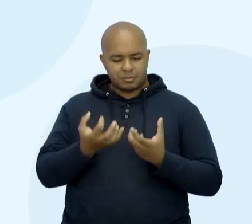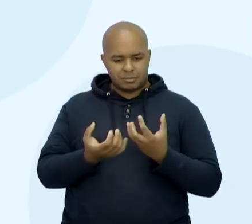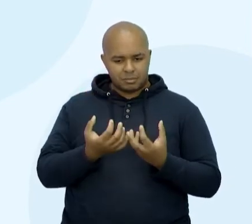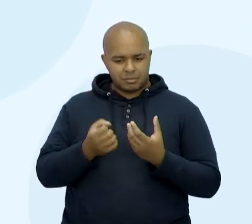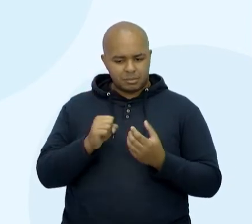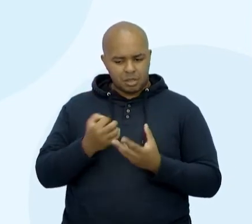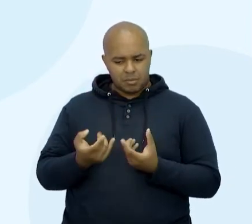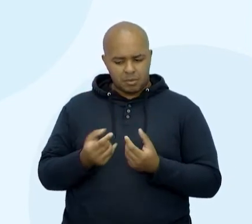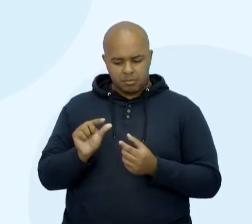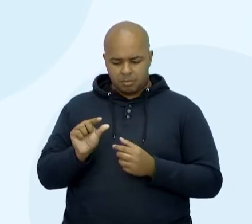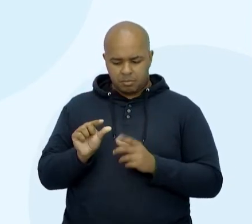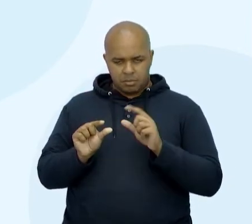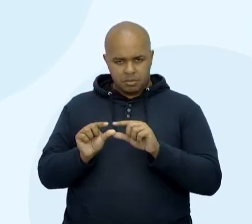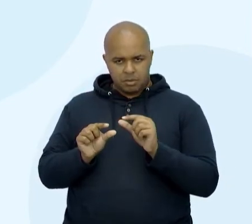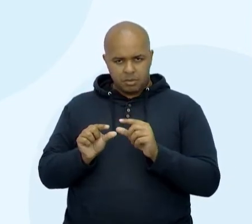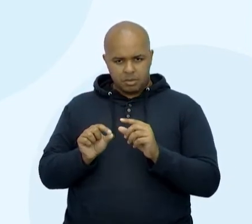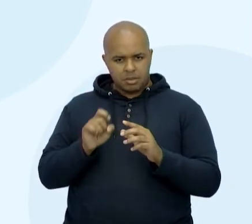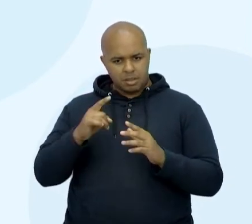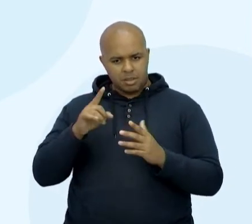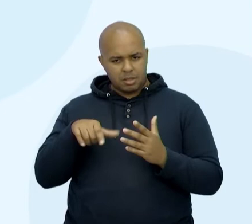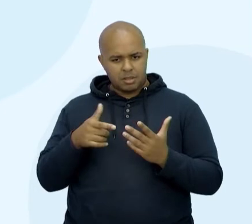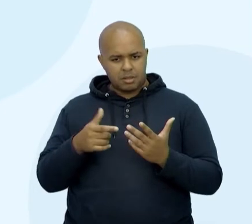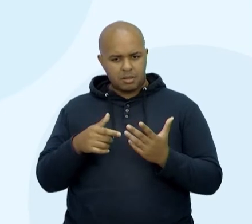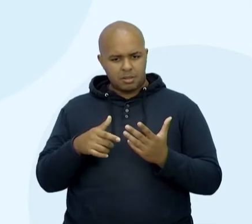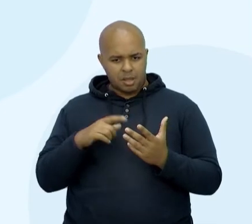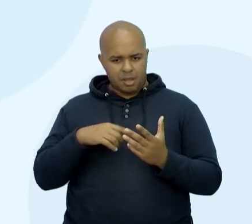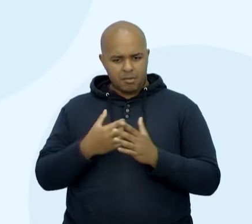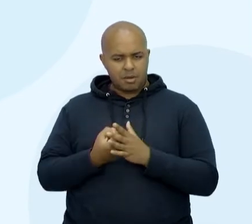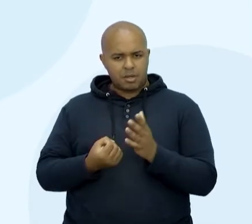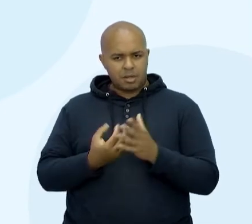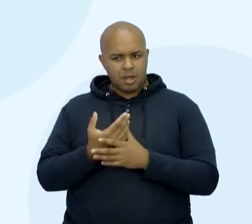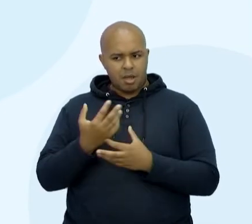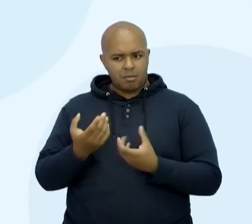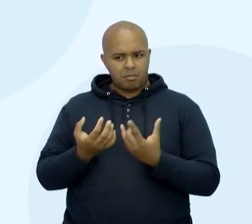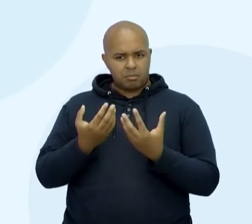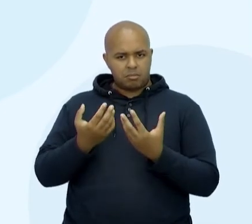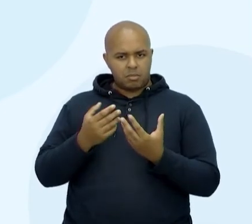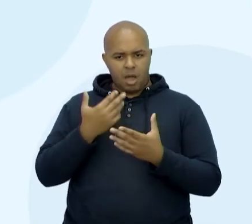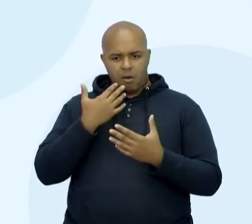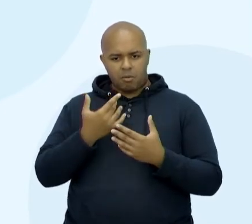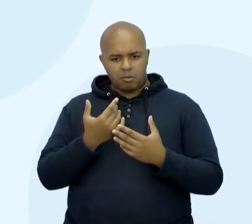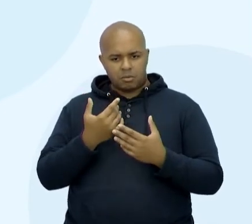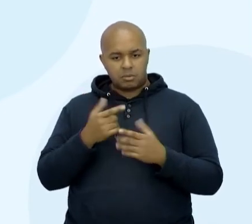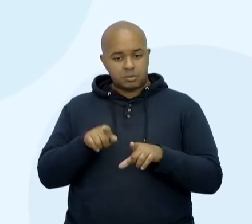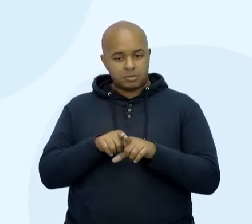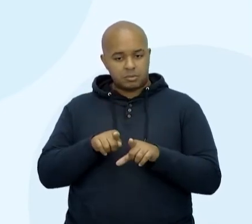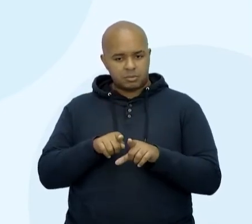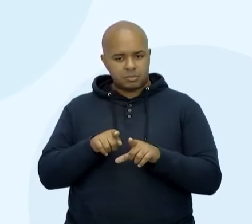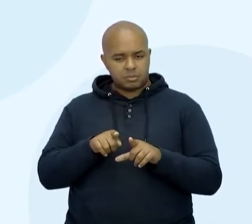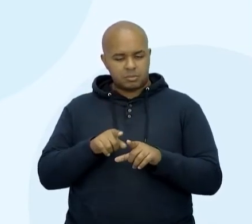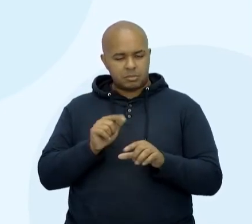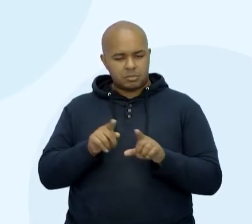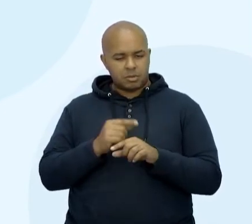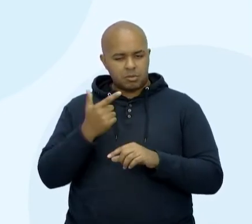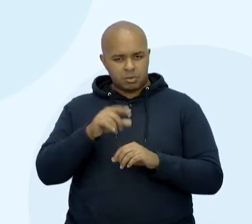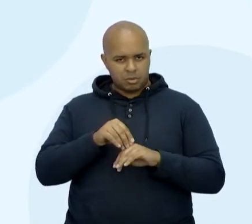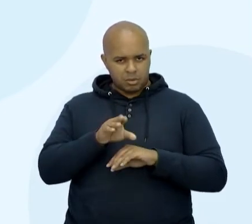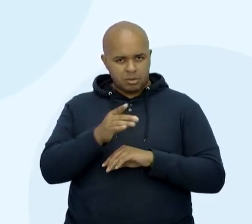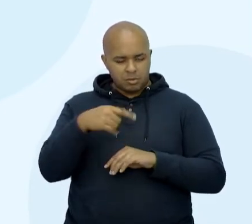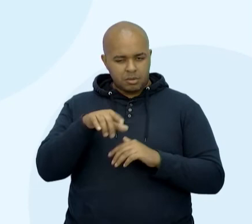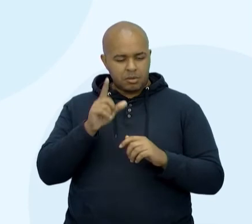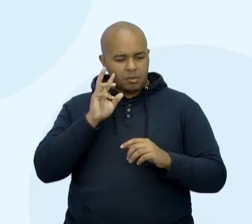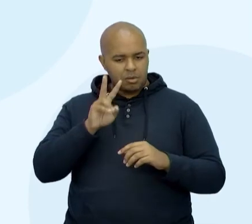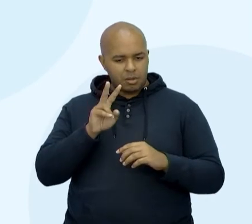eu queimar um pedacinho desse plástico, vai produzir um tipo de chama e, inclusive, no experimento que eu indico para